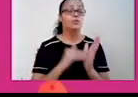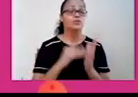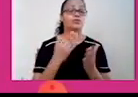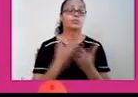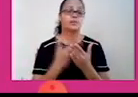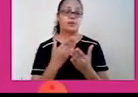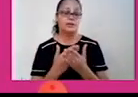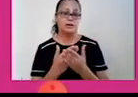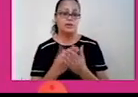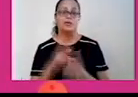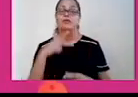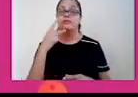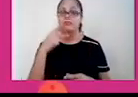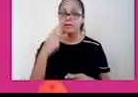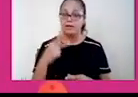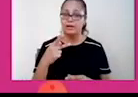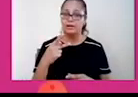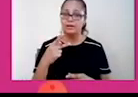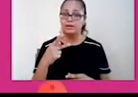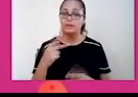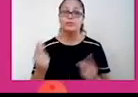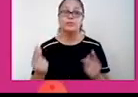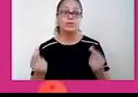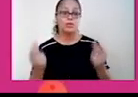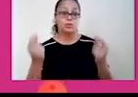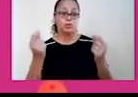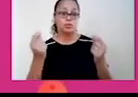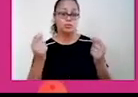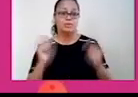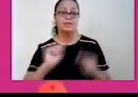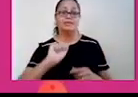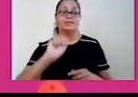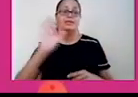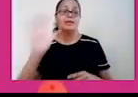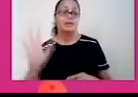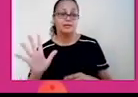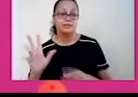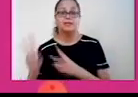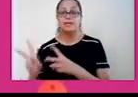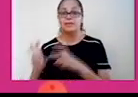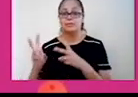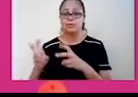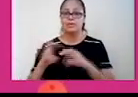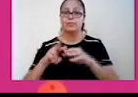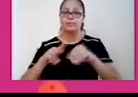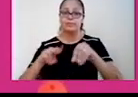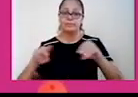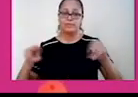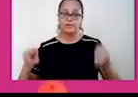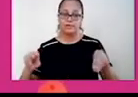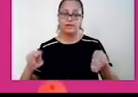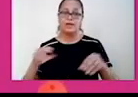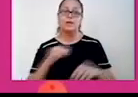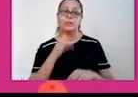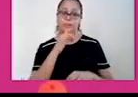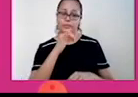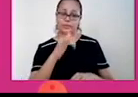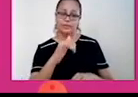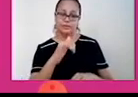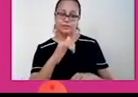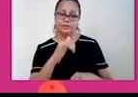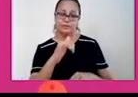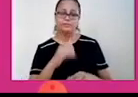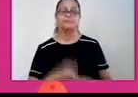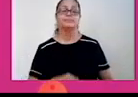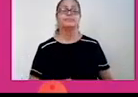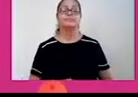a economia da Ásia, né? Conversamos sobre a exploração mineral e energética do continente. Falamos de alguns países que dependem muito aí dessa